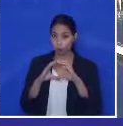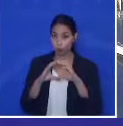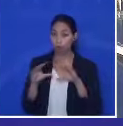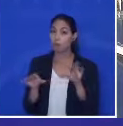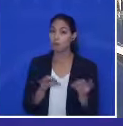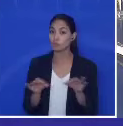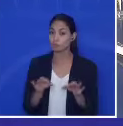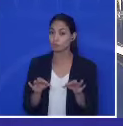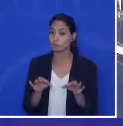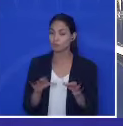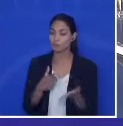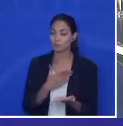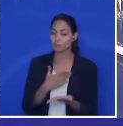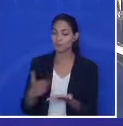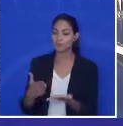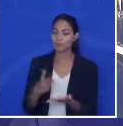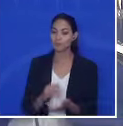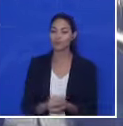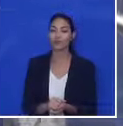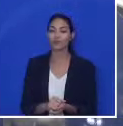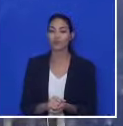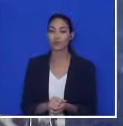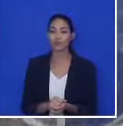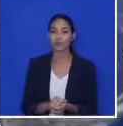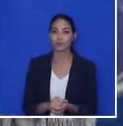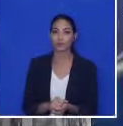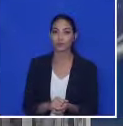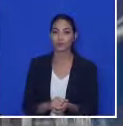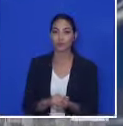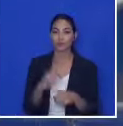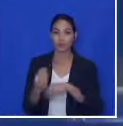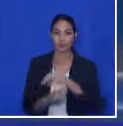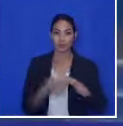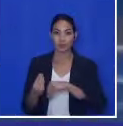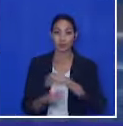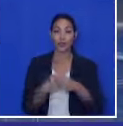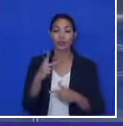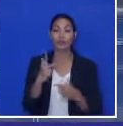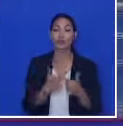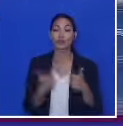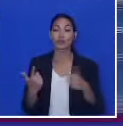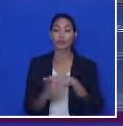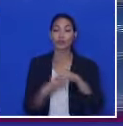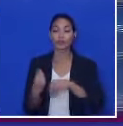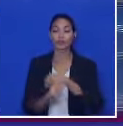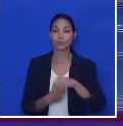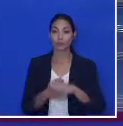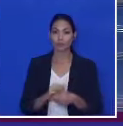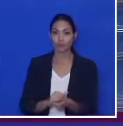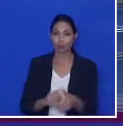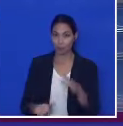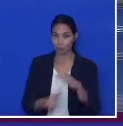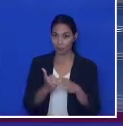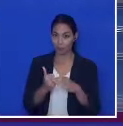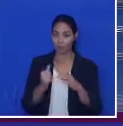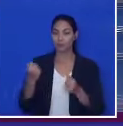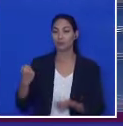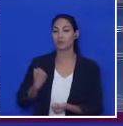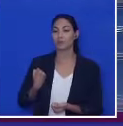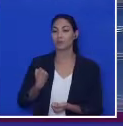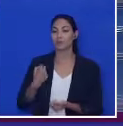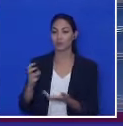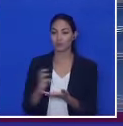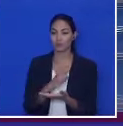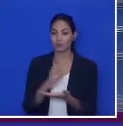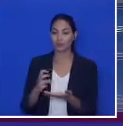bolas posicionadas, valendo! Globo girando, sua sorte girando. Vem aí o primeiro